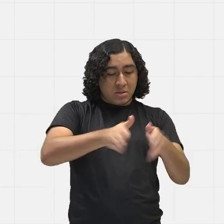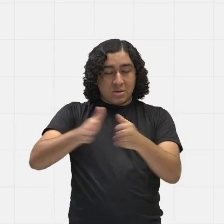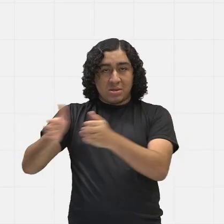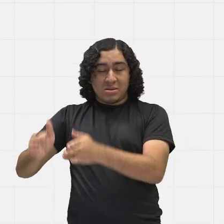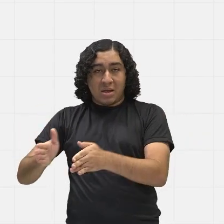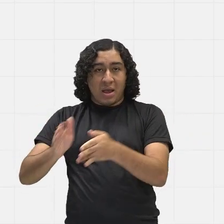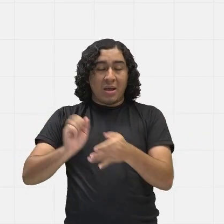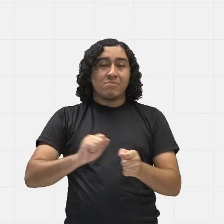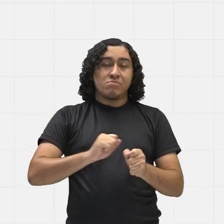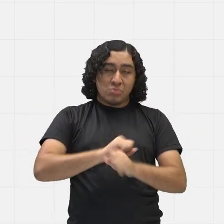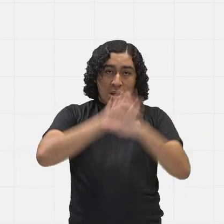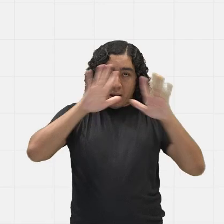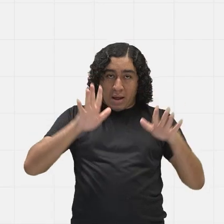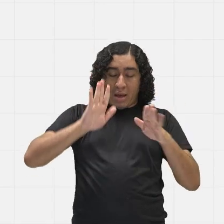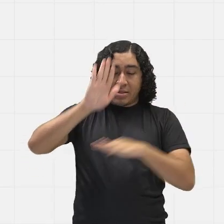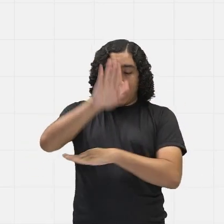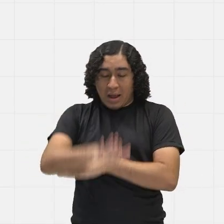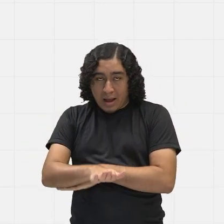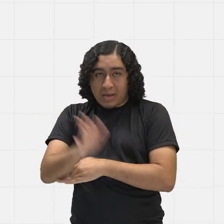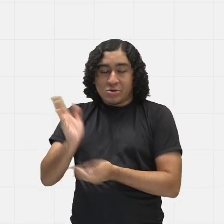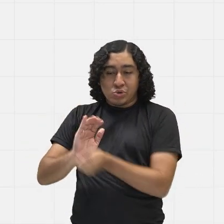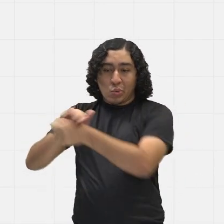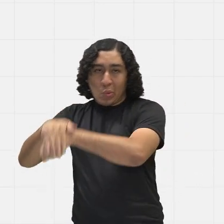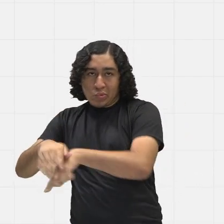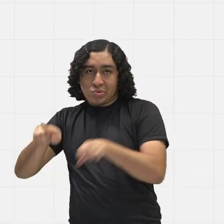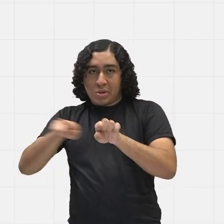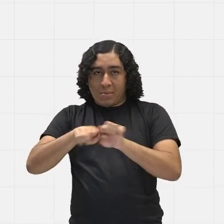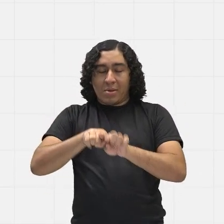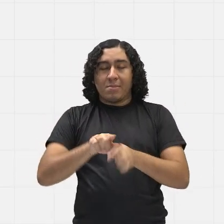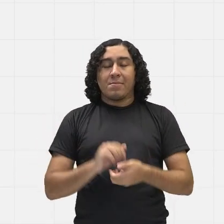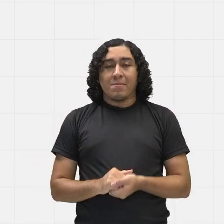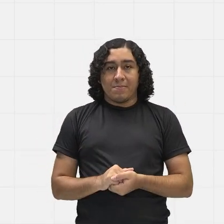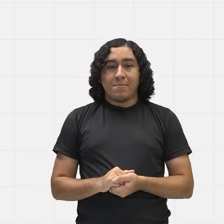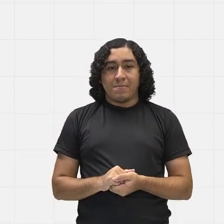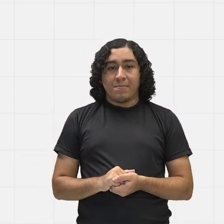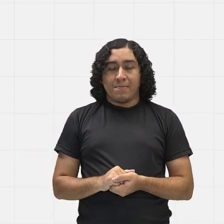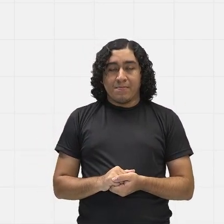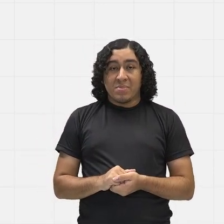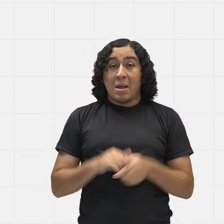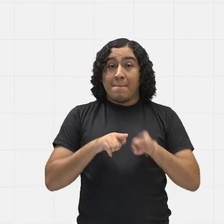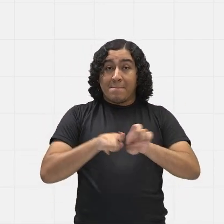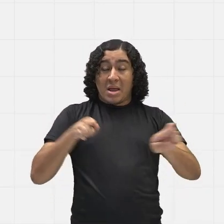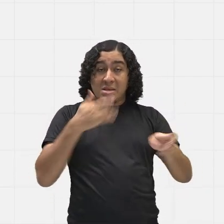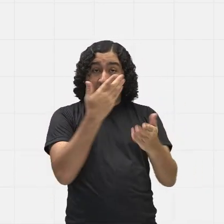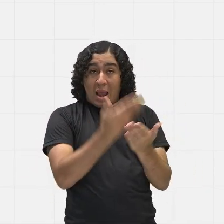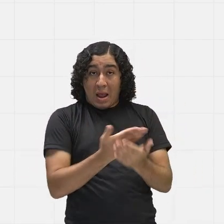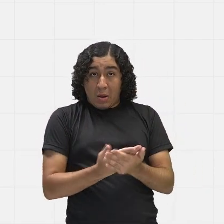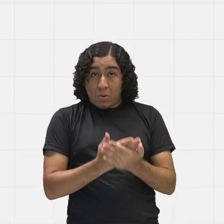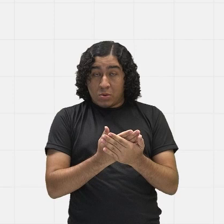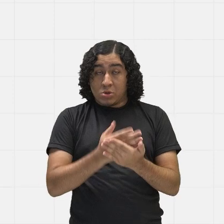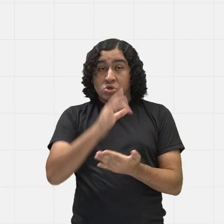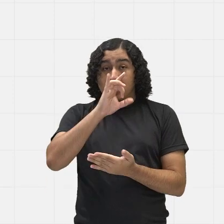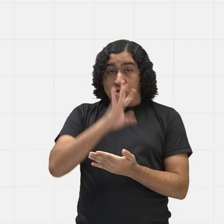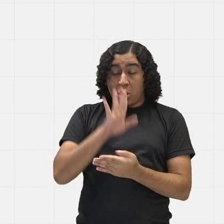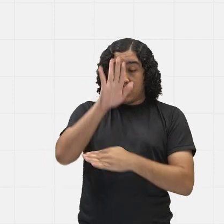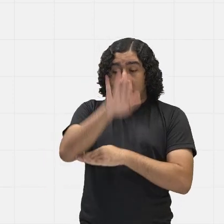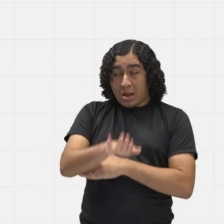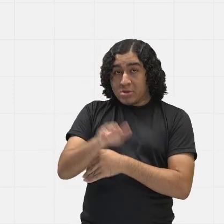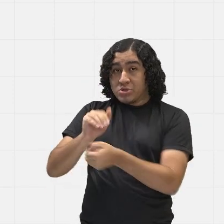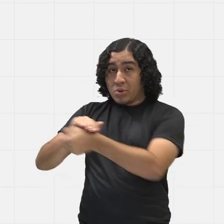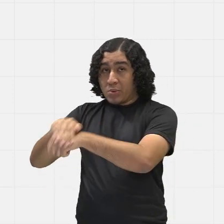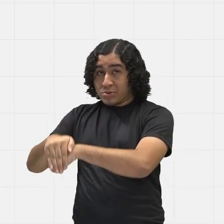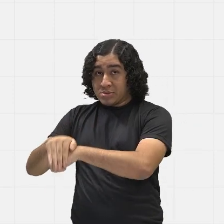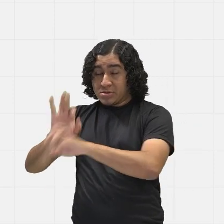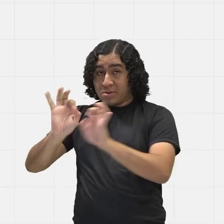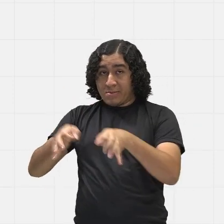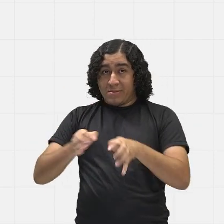tarde e à noite. Porém, as aulas a gente sabe que acontecem à tarde e à noite, né? A